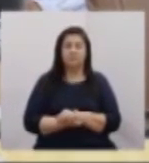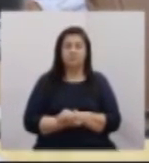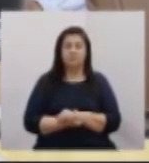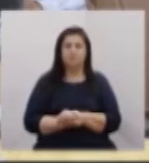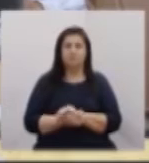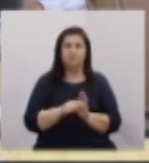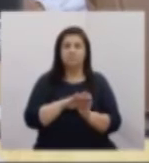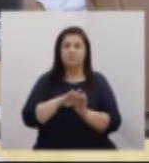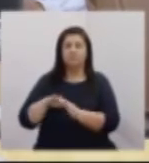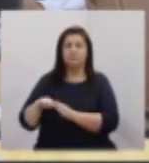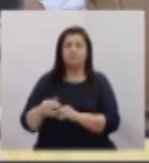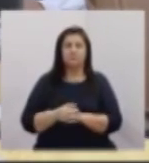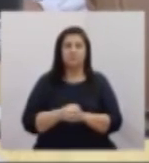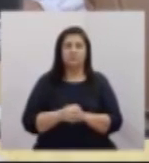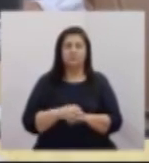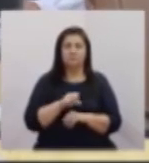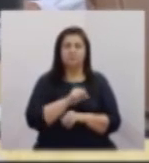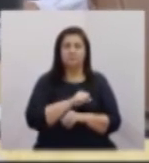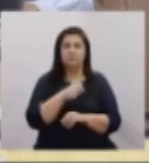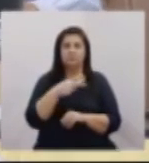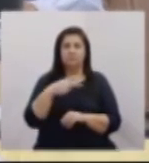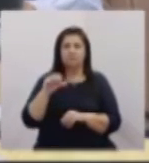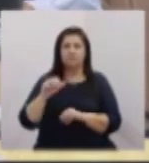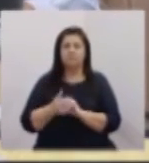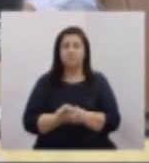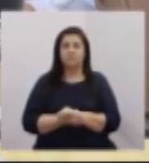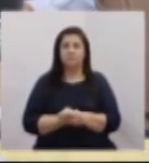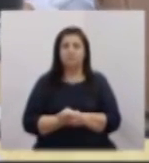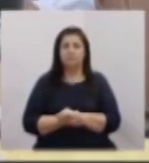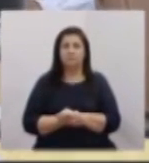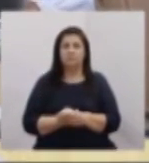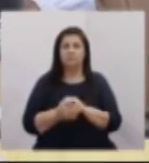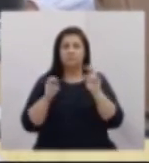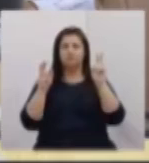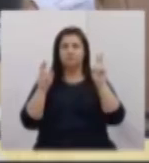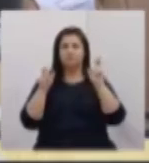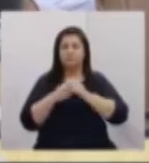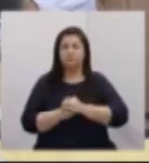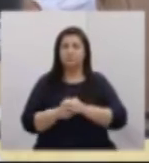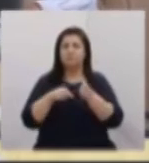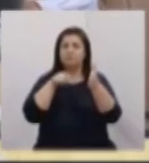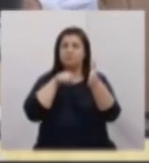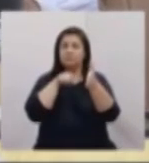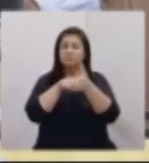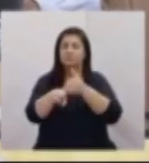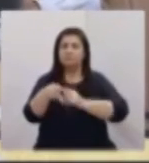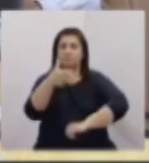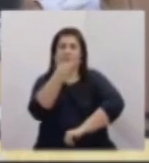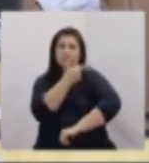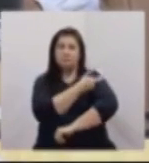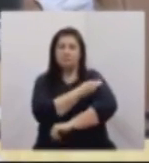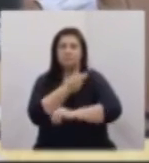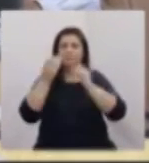Requerimento de número 29. Assunto: requer informações sobre vacinação de